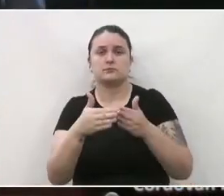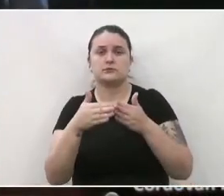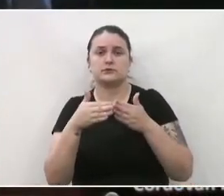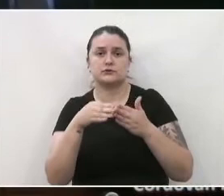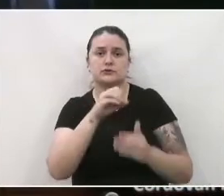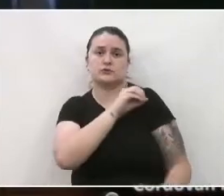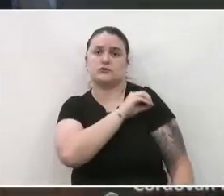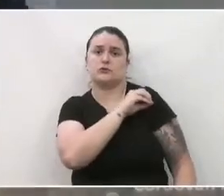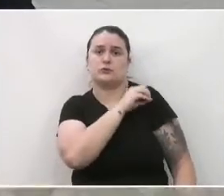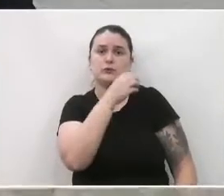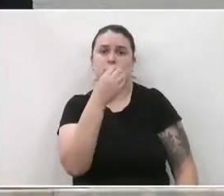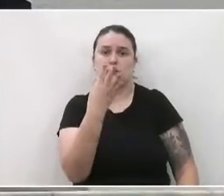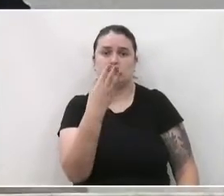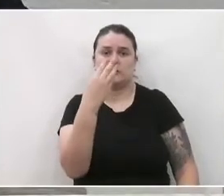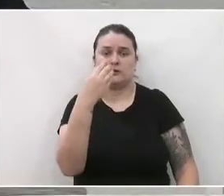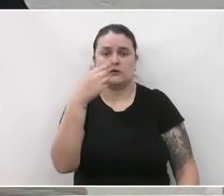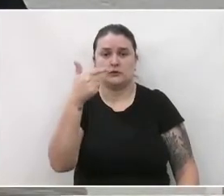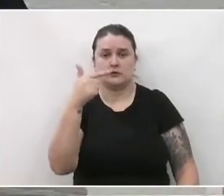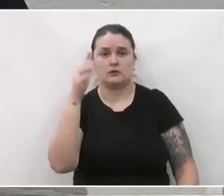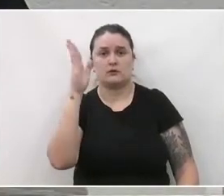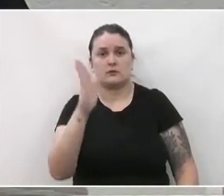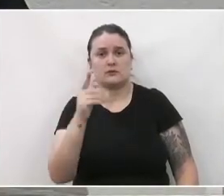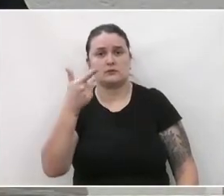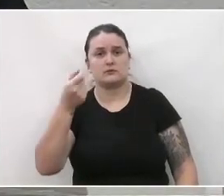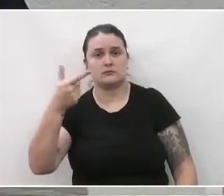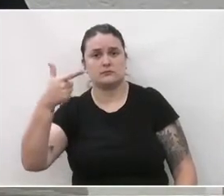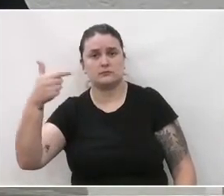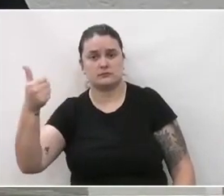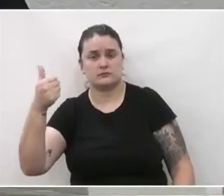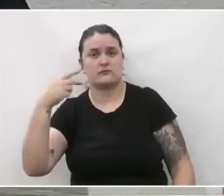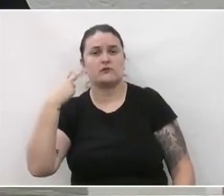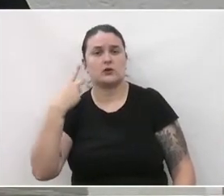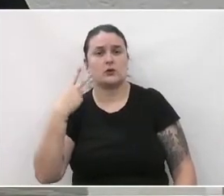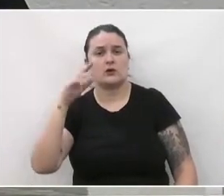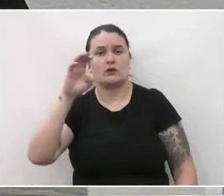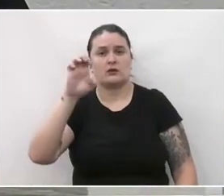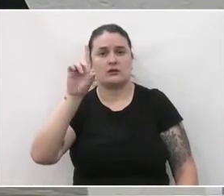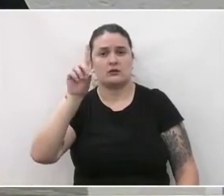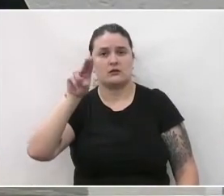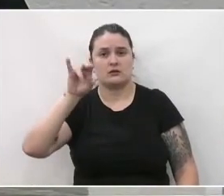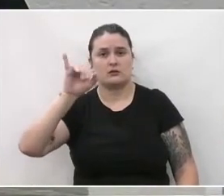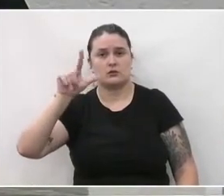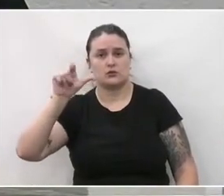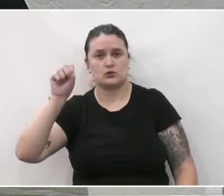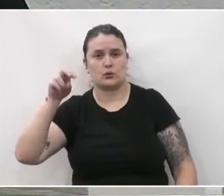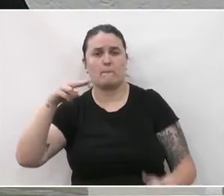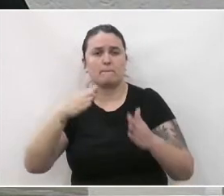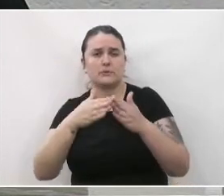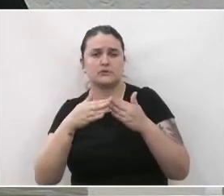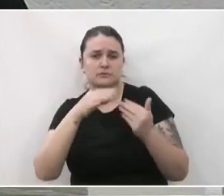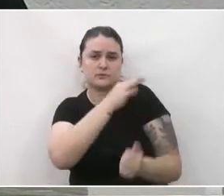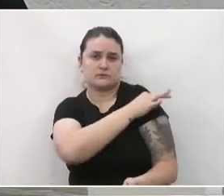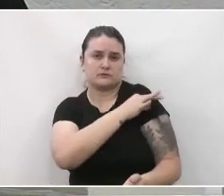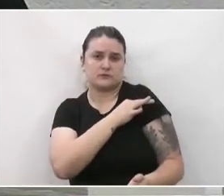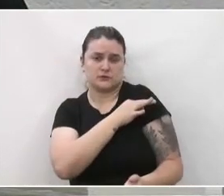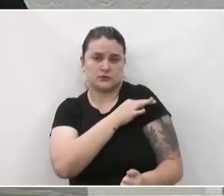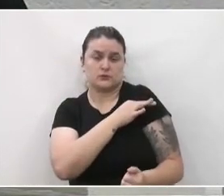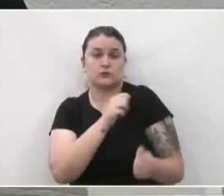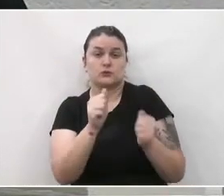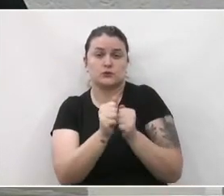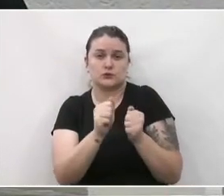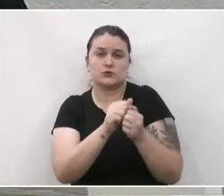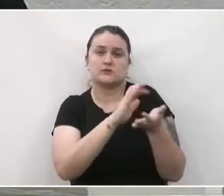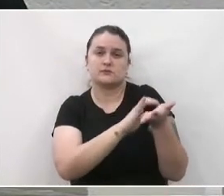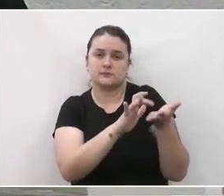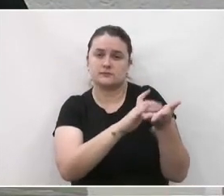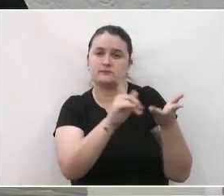Requerimento número 42 de 2021, do vereador Ednilson de Godoy, ao senhor prefeito municipal, para que, juntamente com a